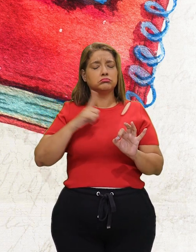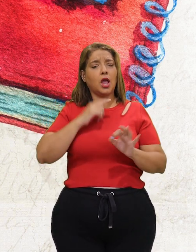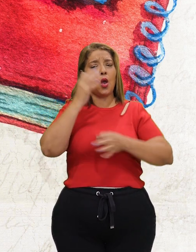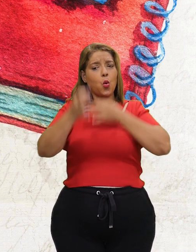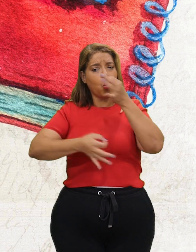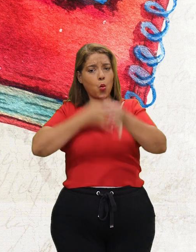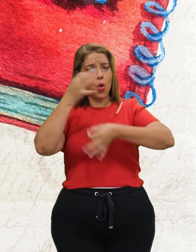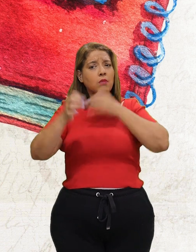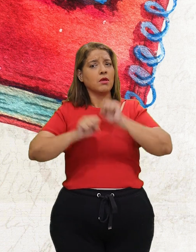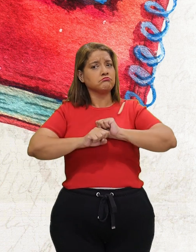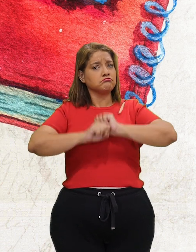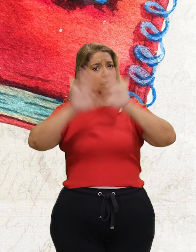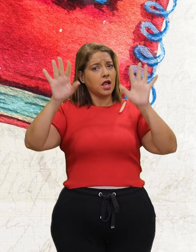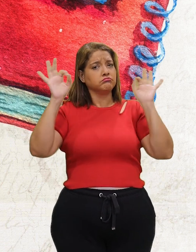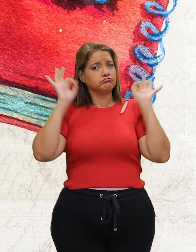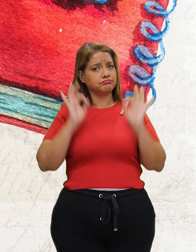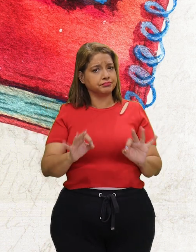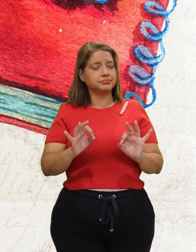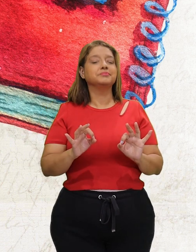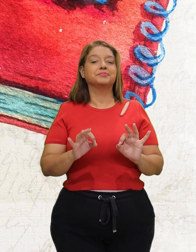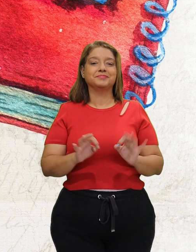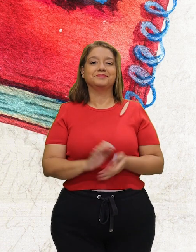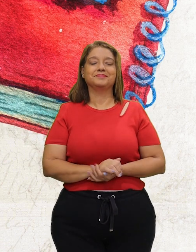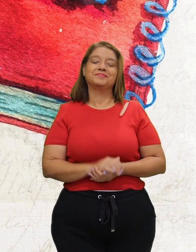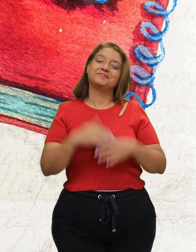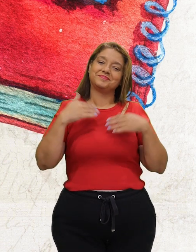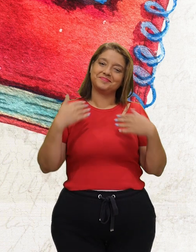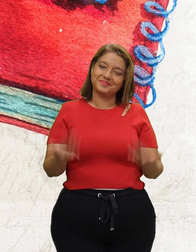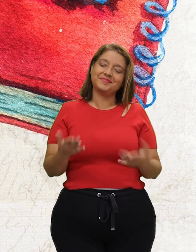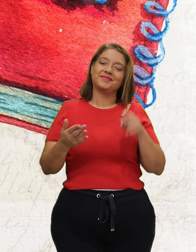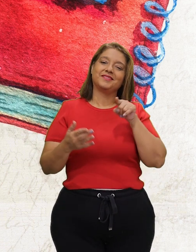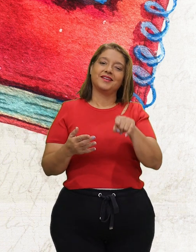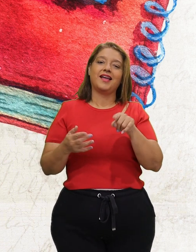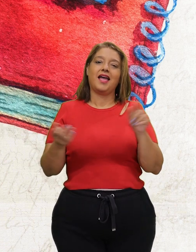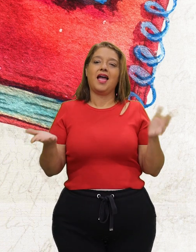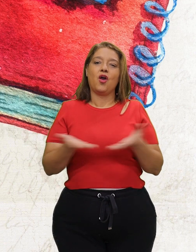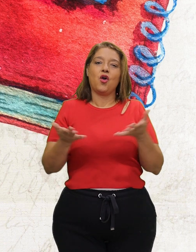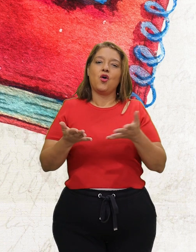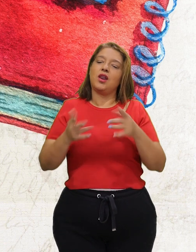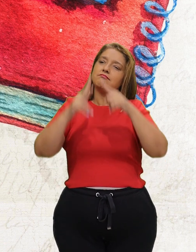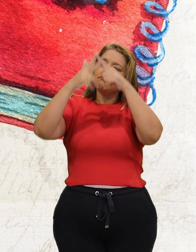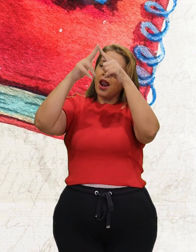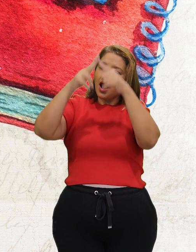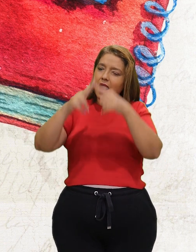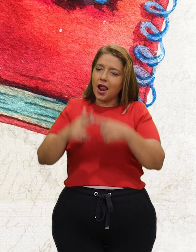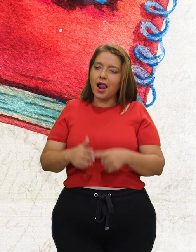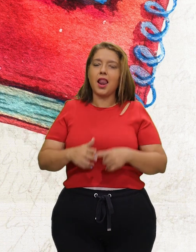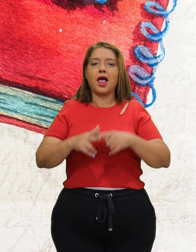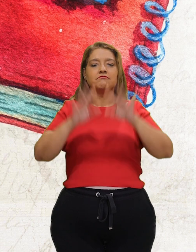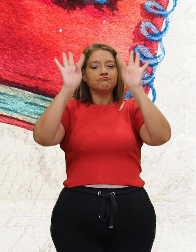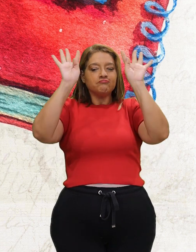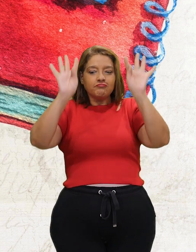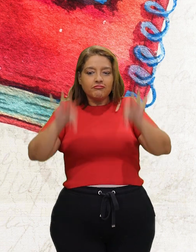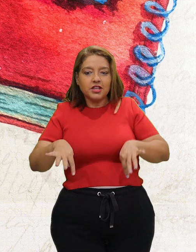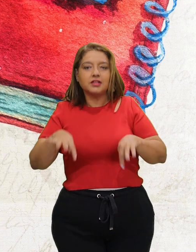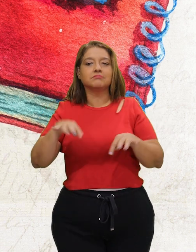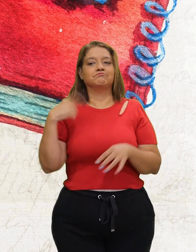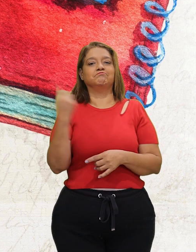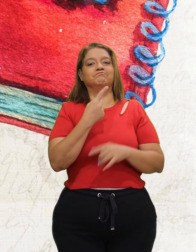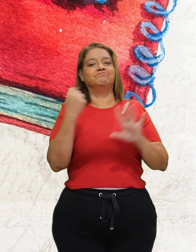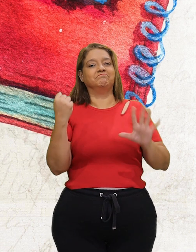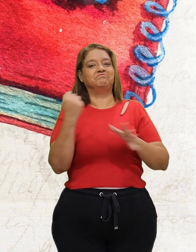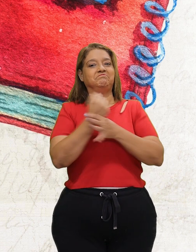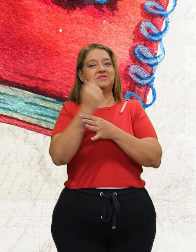estão claros e bem fundamentados. E aí, é momento de fazer os ajustes finais para garantir que o